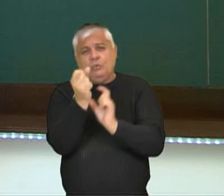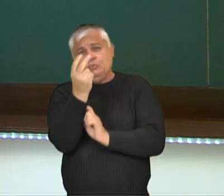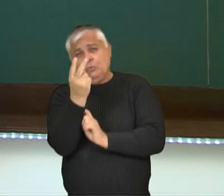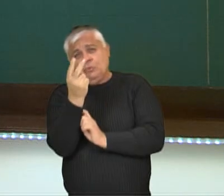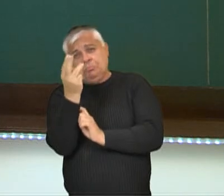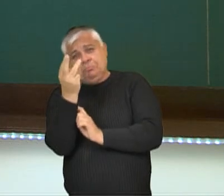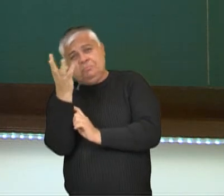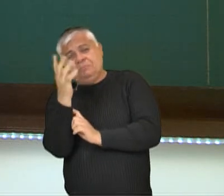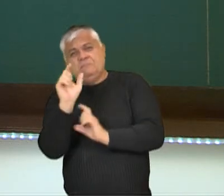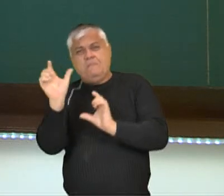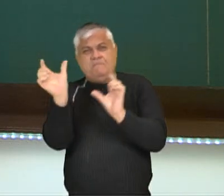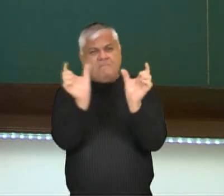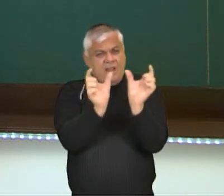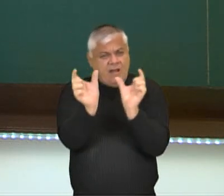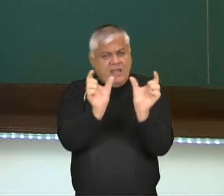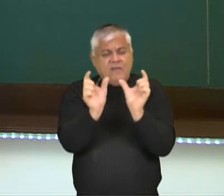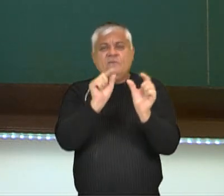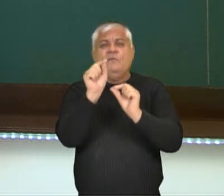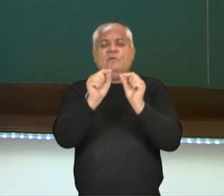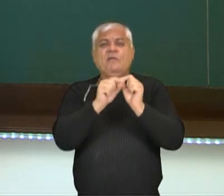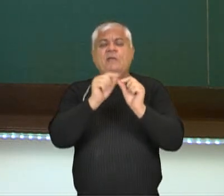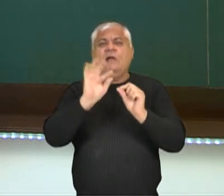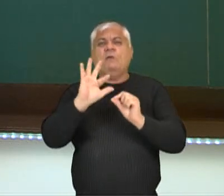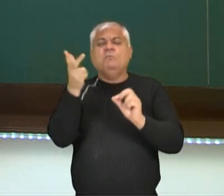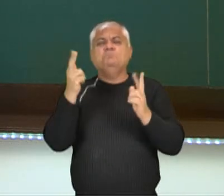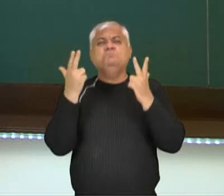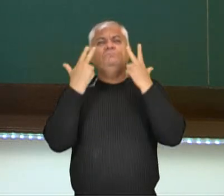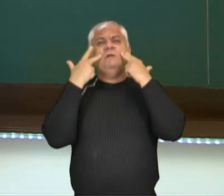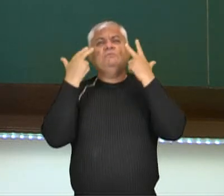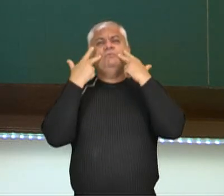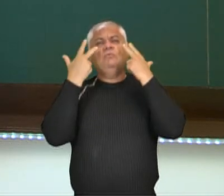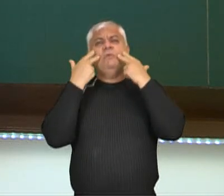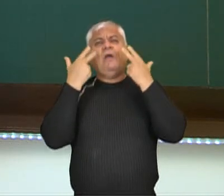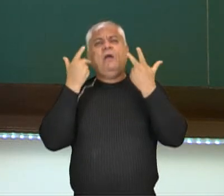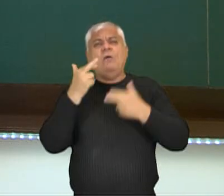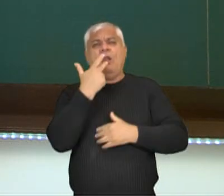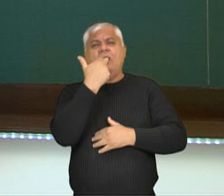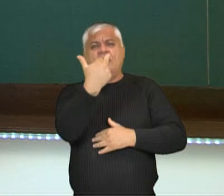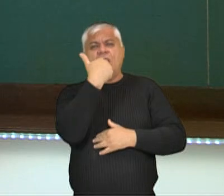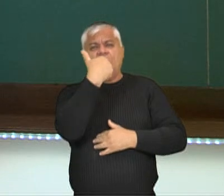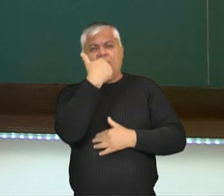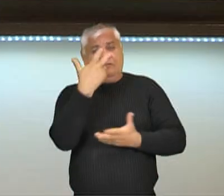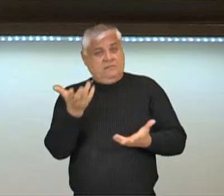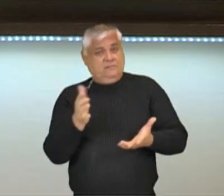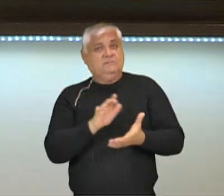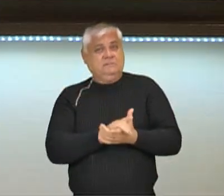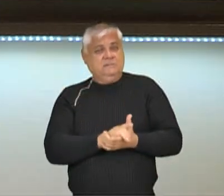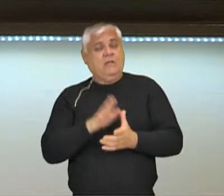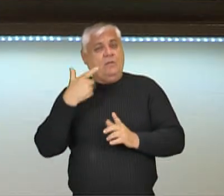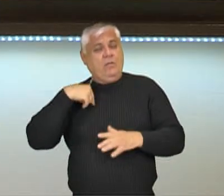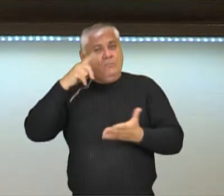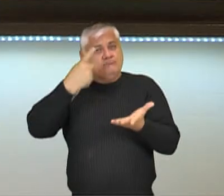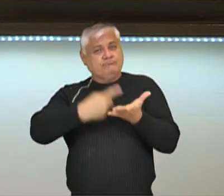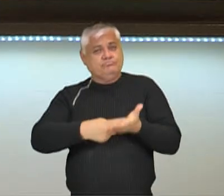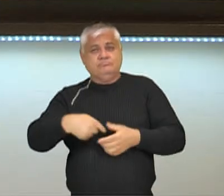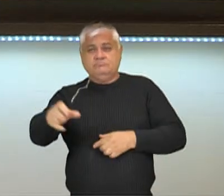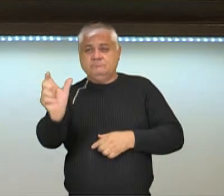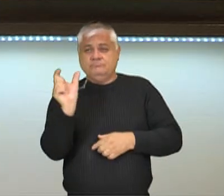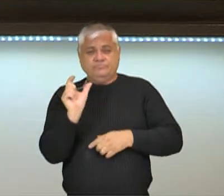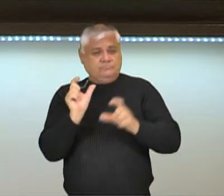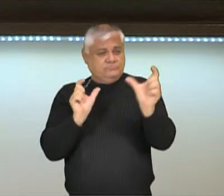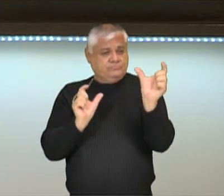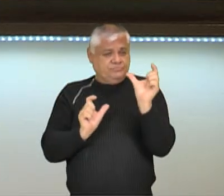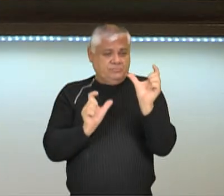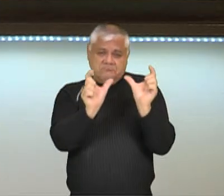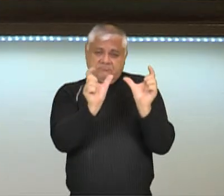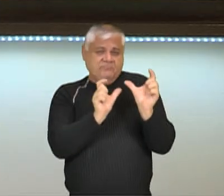mais palavras, que ocorrem naturalmente dentro de uma língua. Então, eu combino duas ou mais